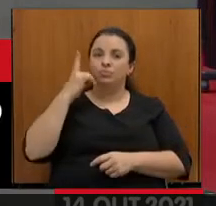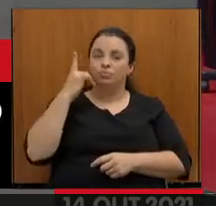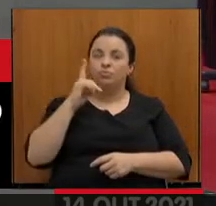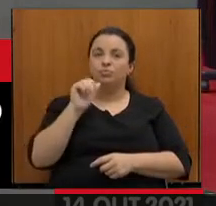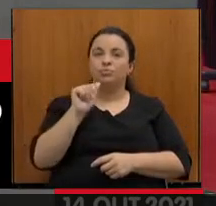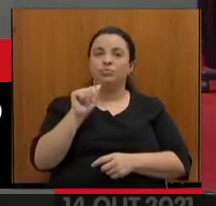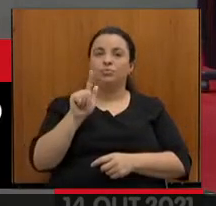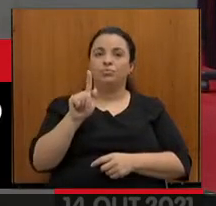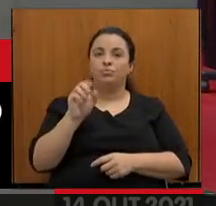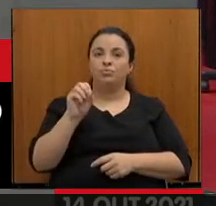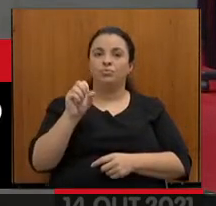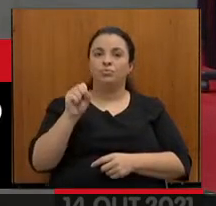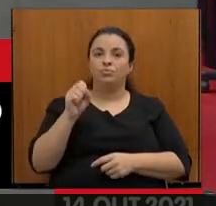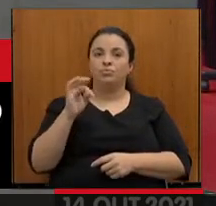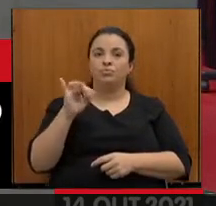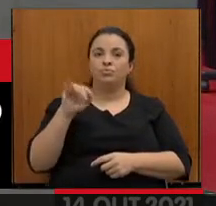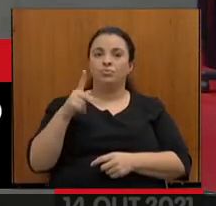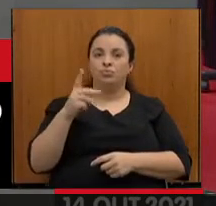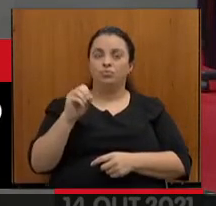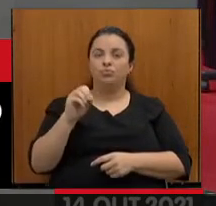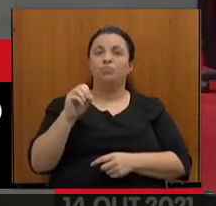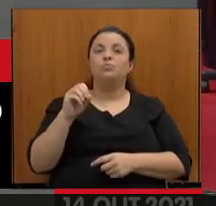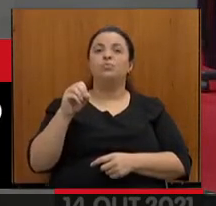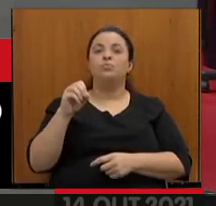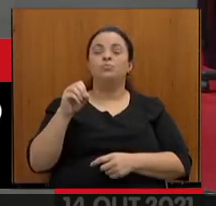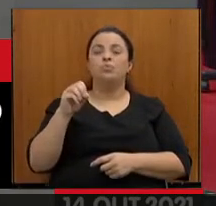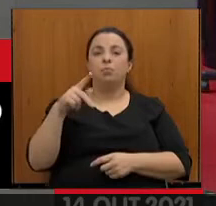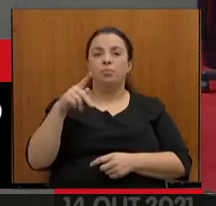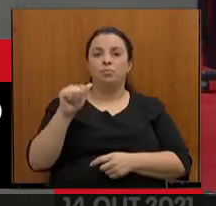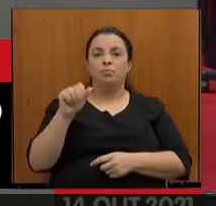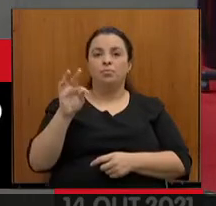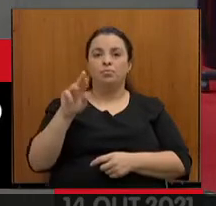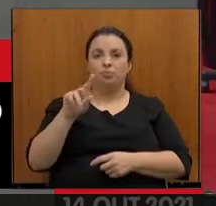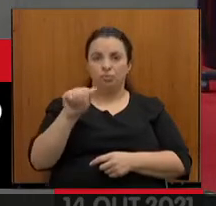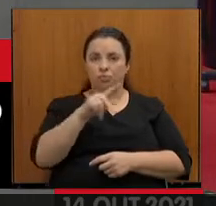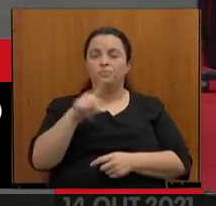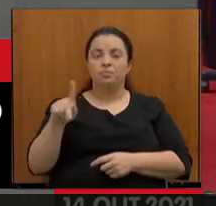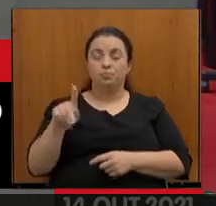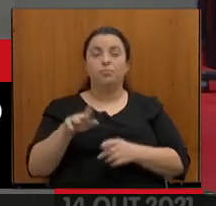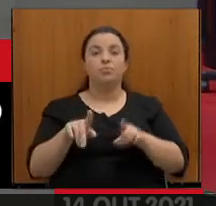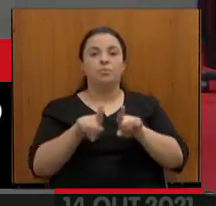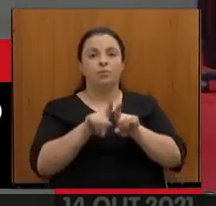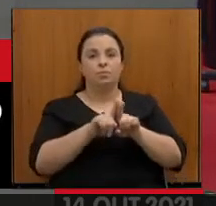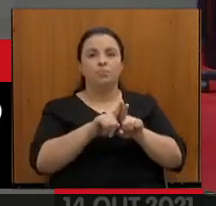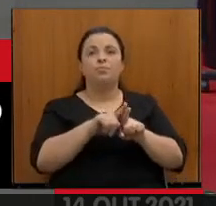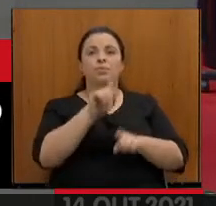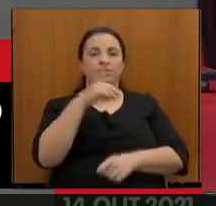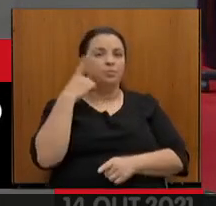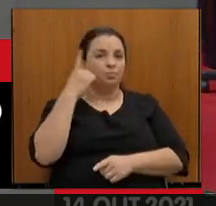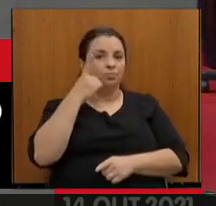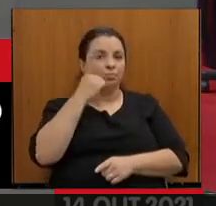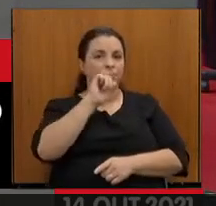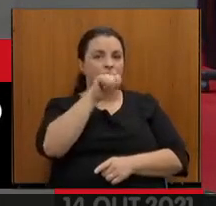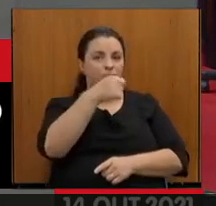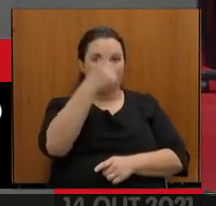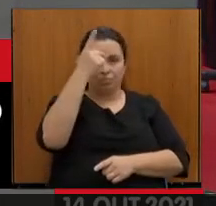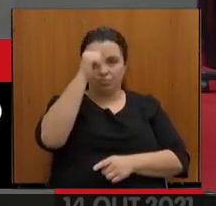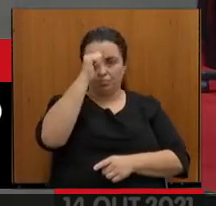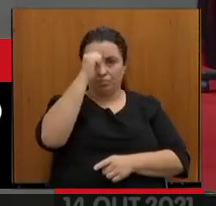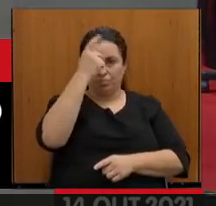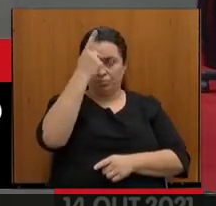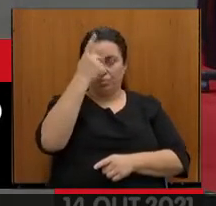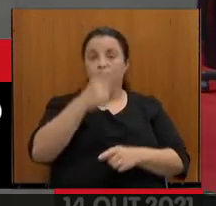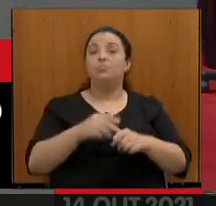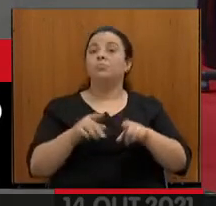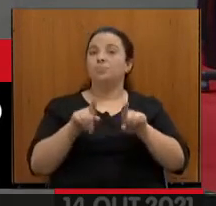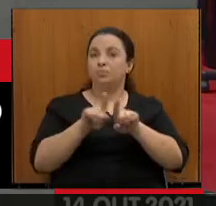Patrus, senhor presidente. Cumprimento a excelentíssima senhora deputada Ana Paula Siqueira. Em nome de quem